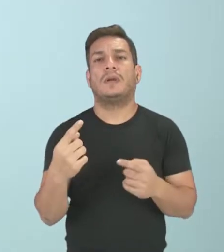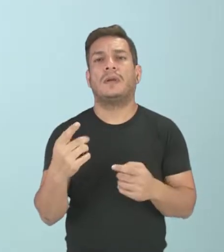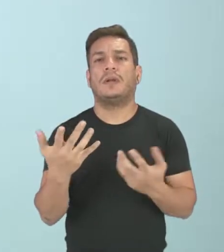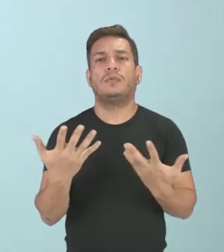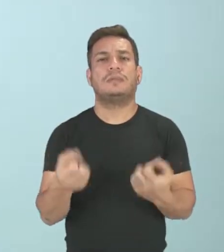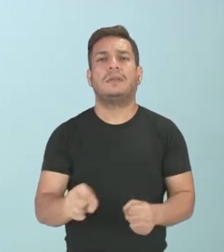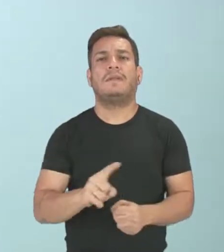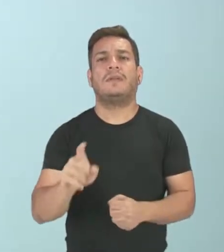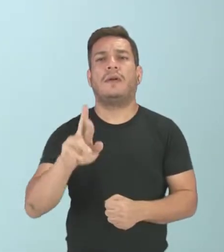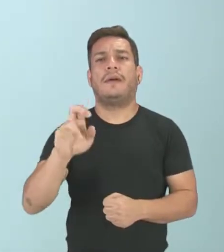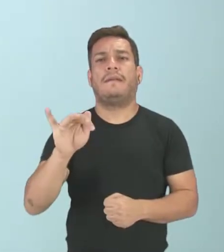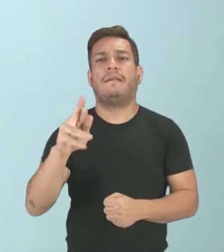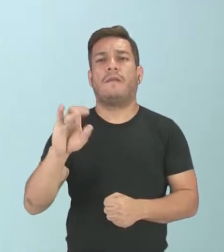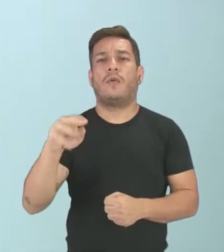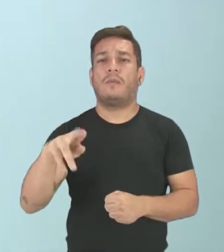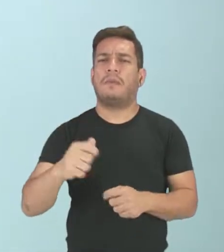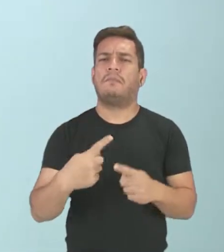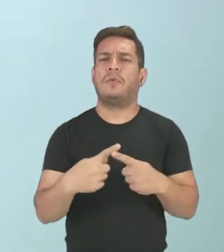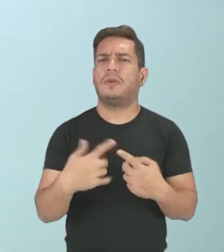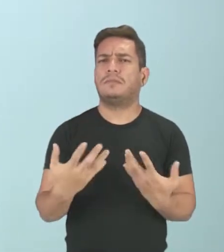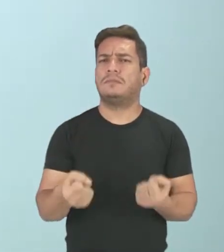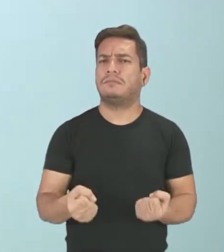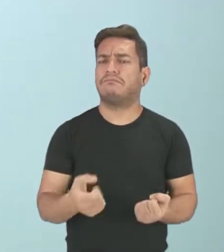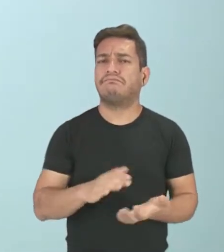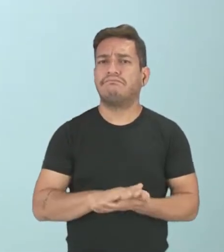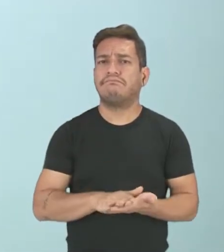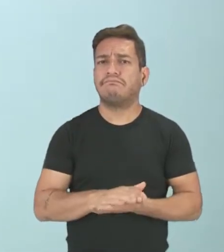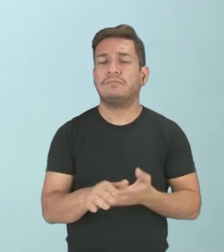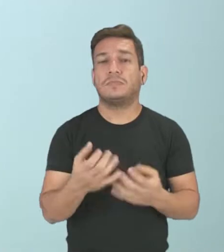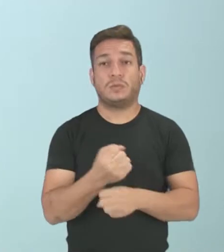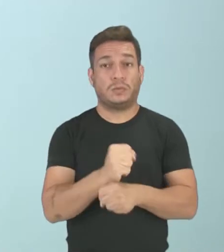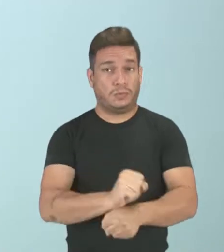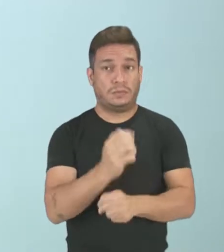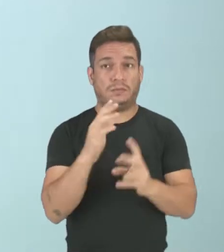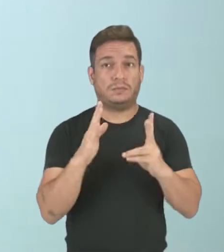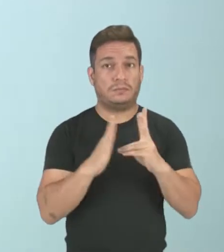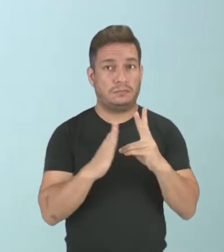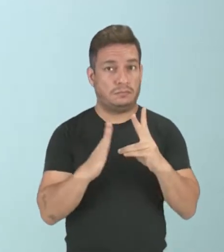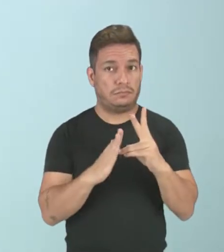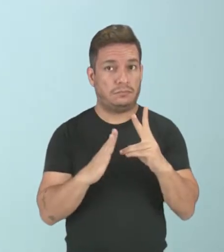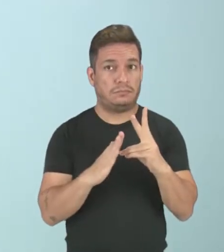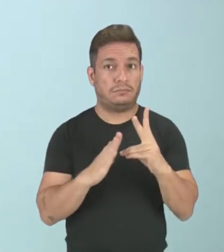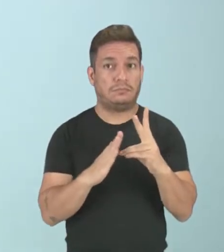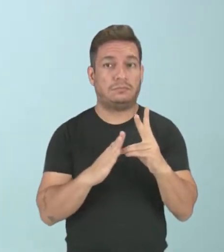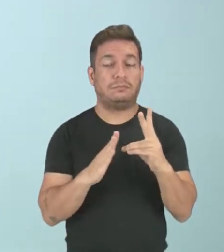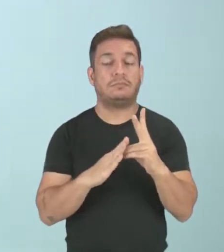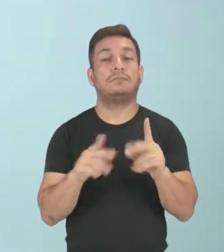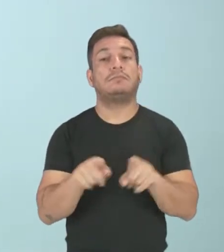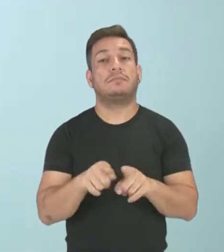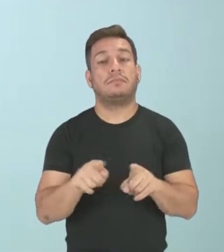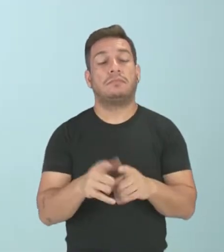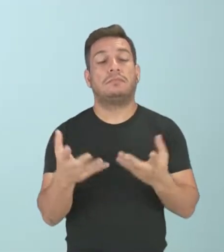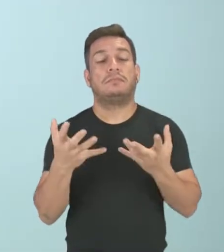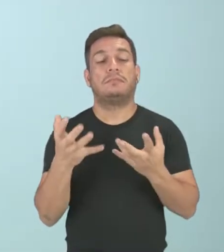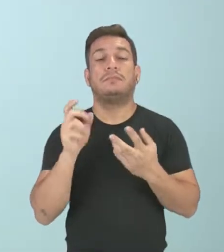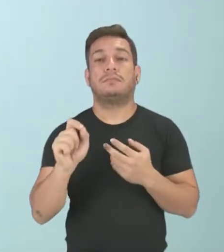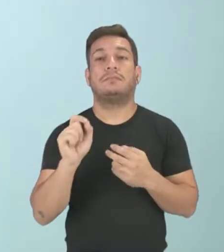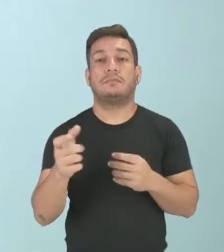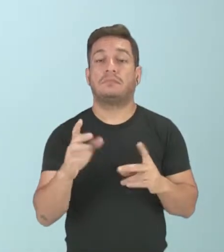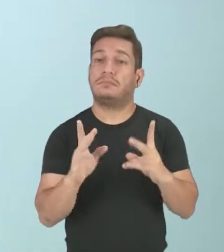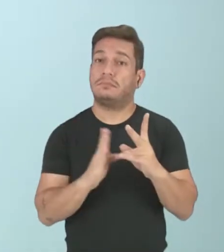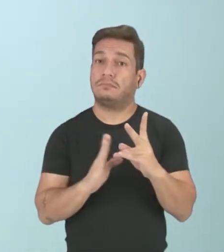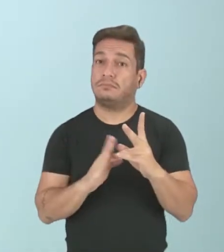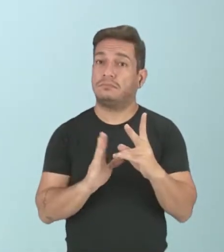Contra-Reforma? Porque eles eram contra a escravidão dos indígenas. E aí eles queriam o quê? Que